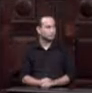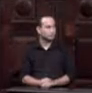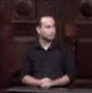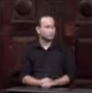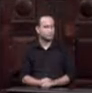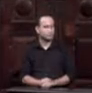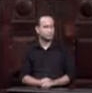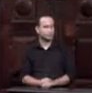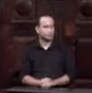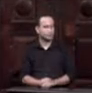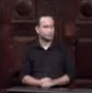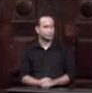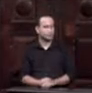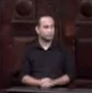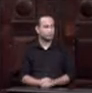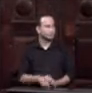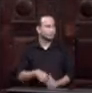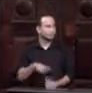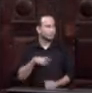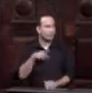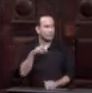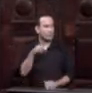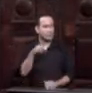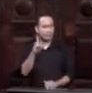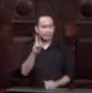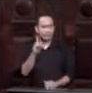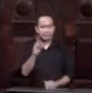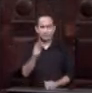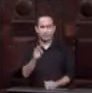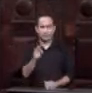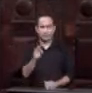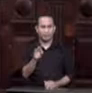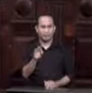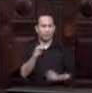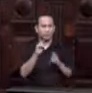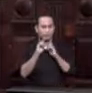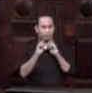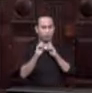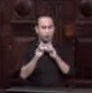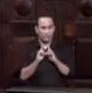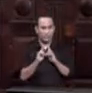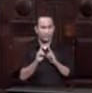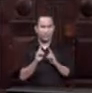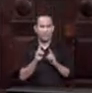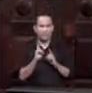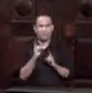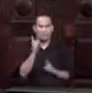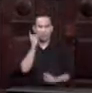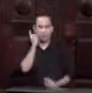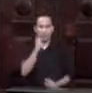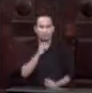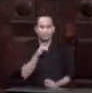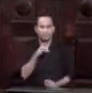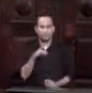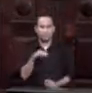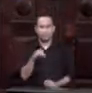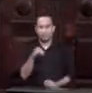de autoria da bancada do PDT. Para discutir, deputado Jânio Mendes.